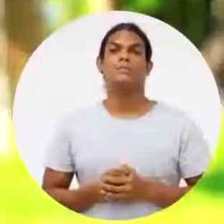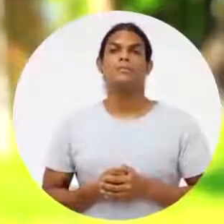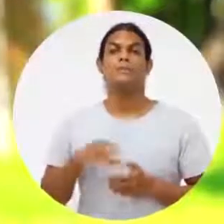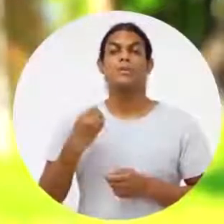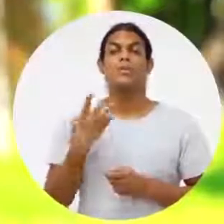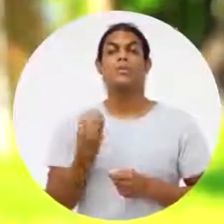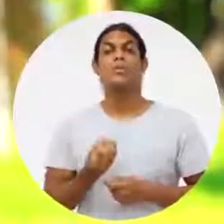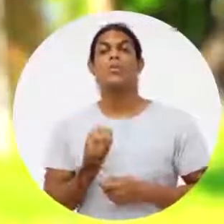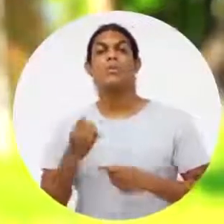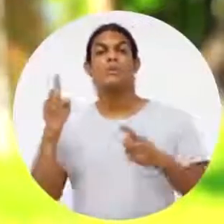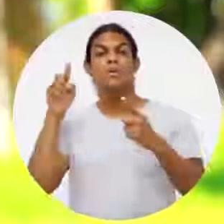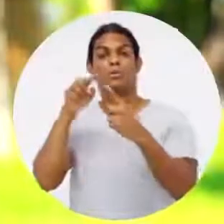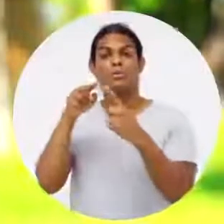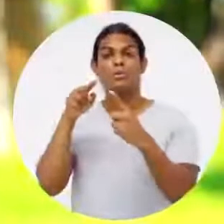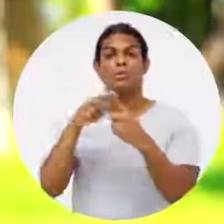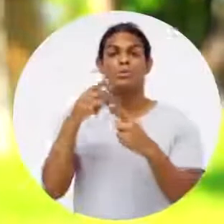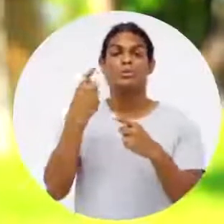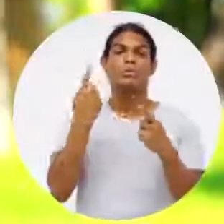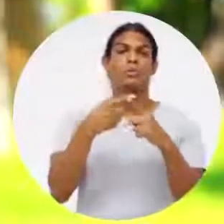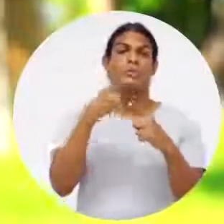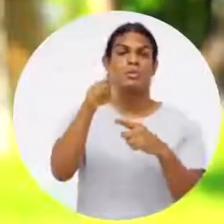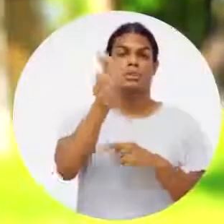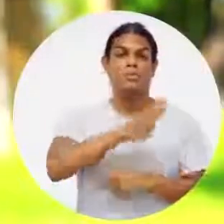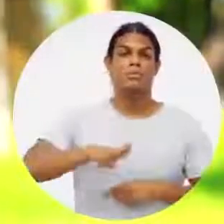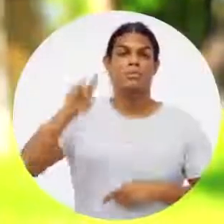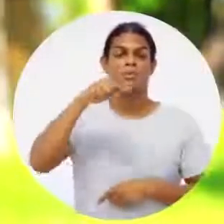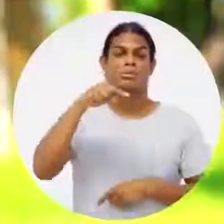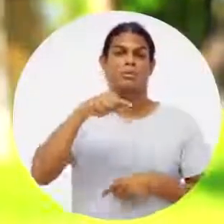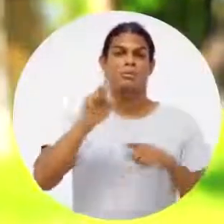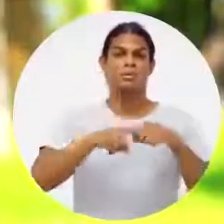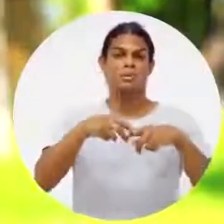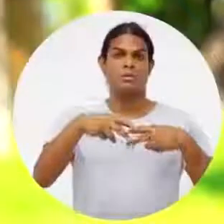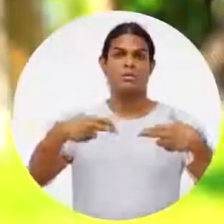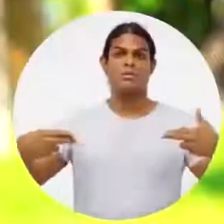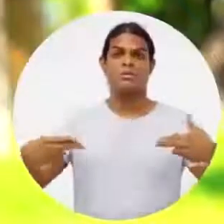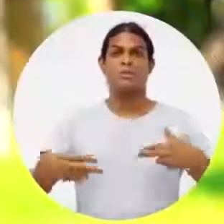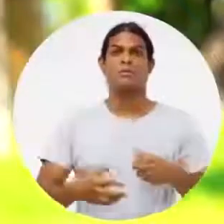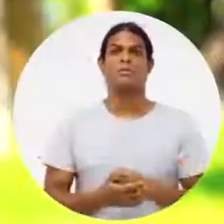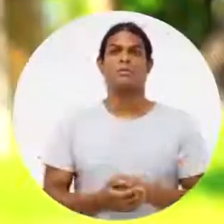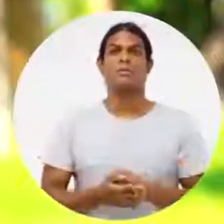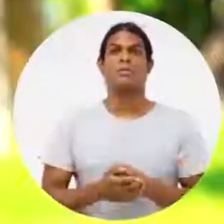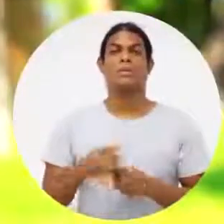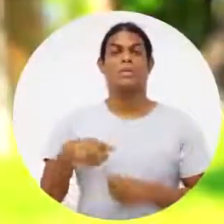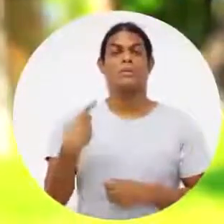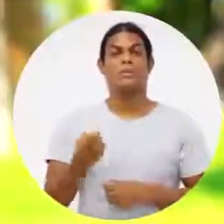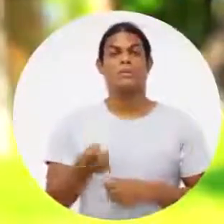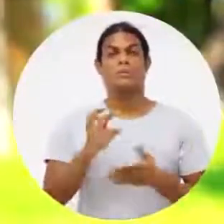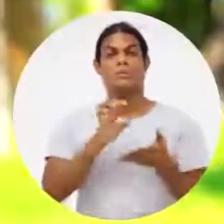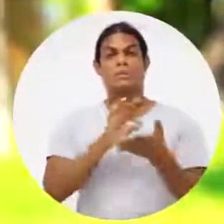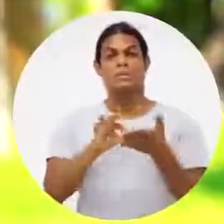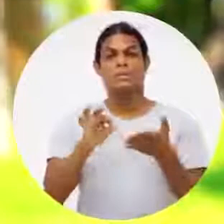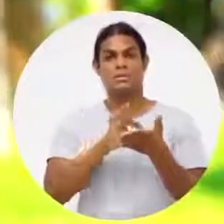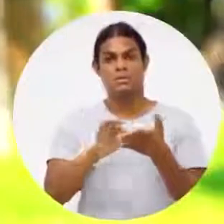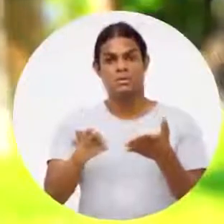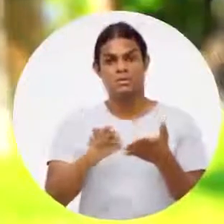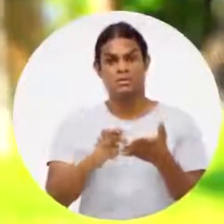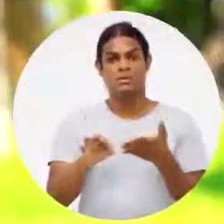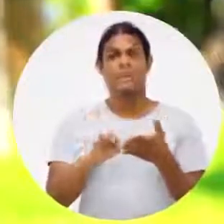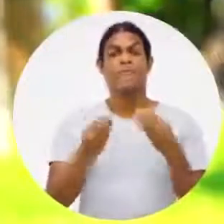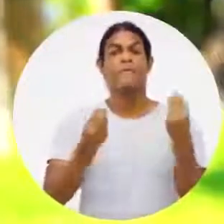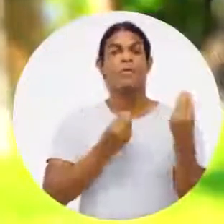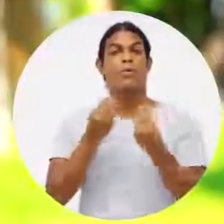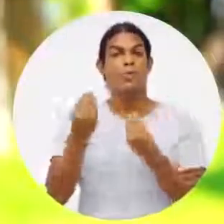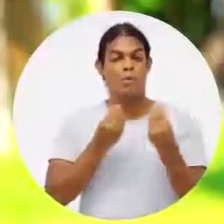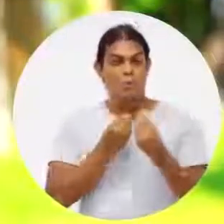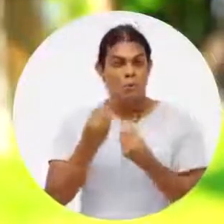está utilizando essa ferramenta Poema dos Desejos. Após isso, você escreve a seguinte sentença: